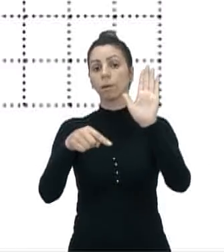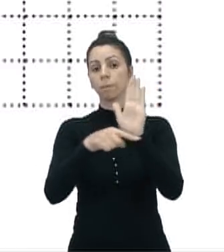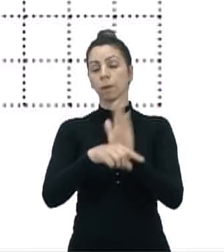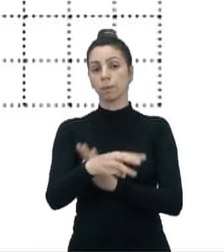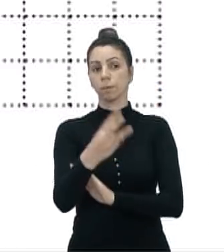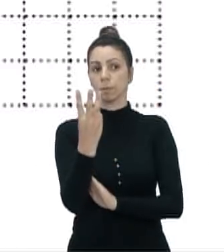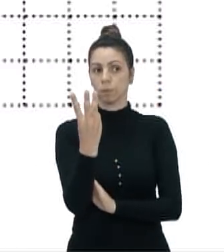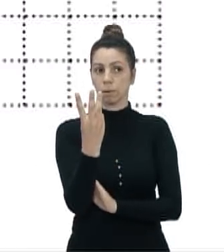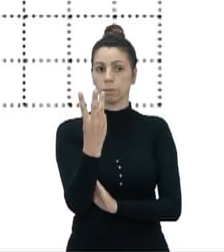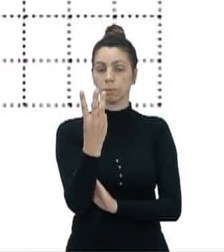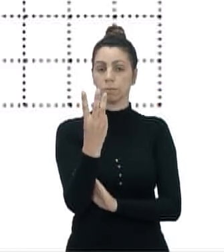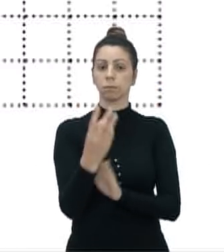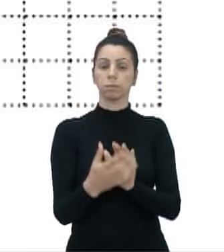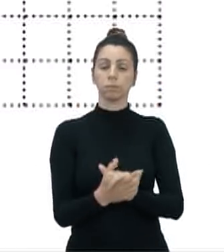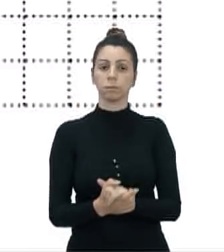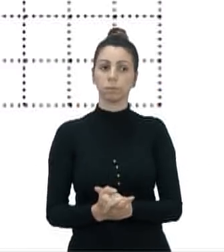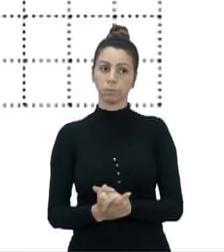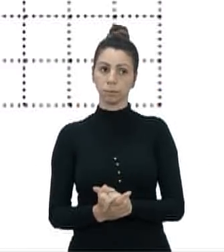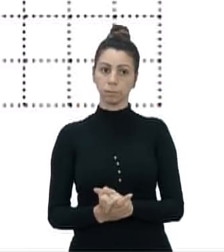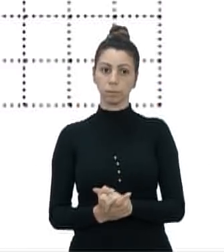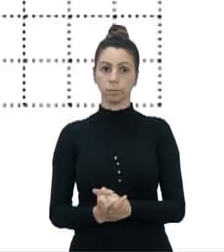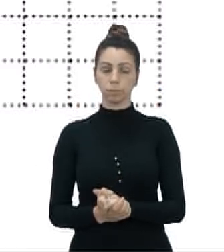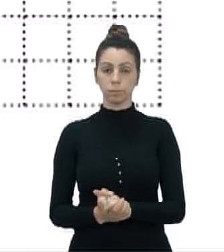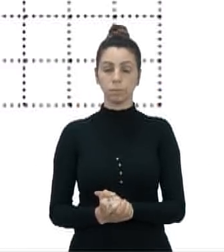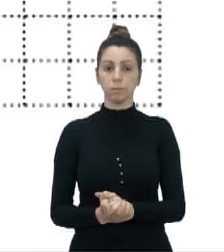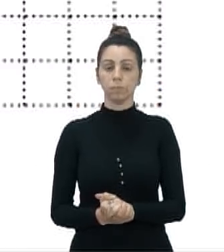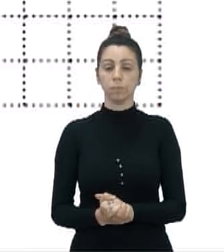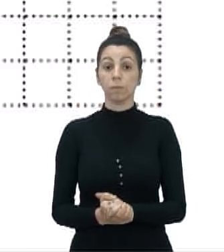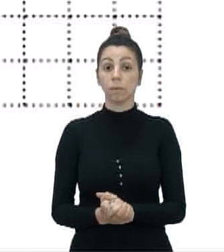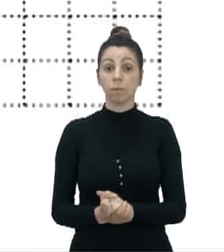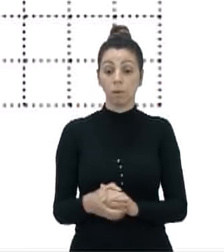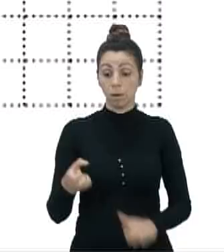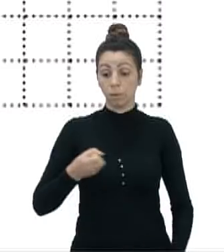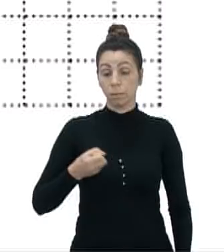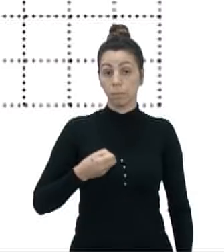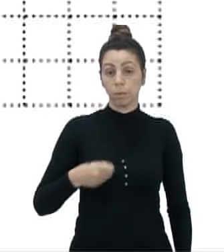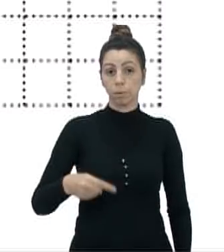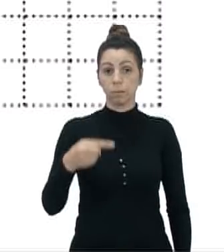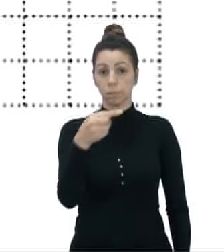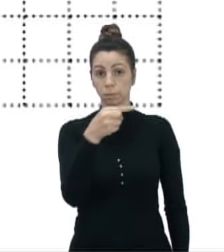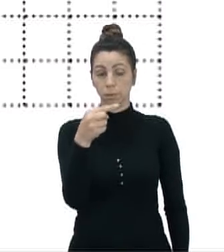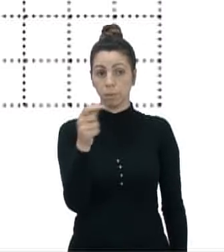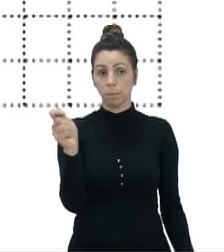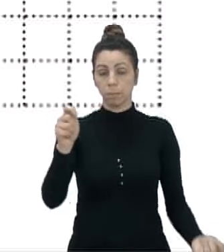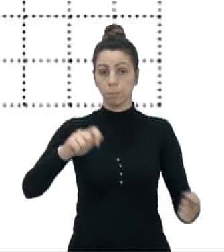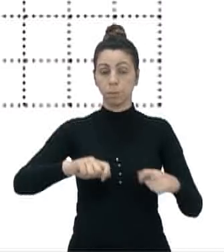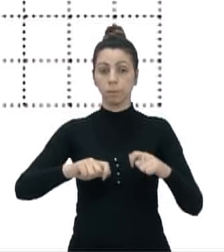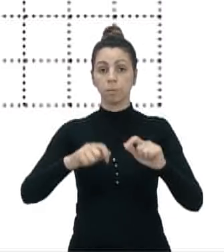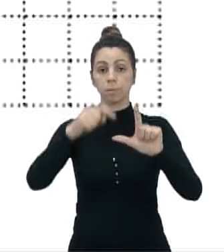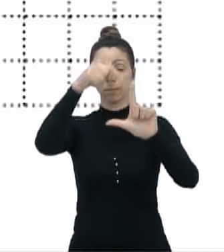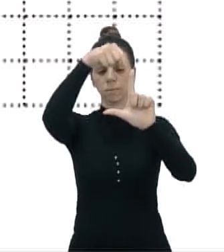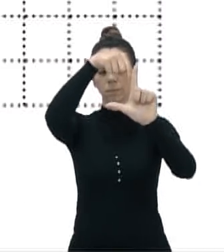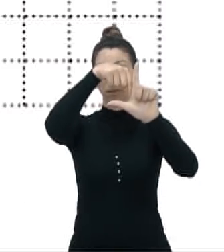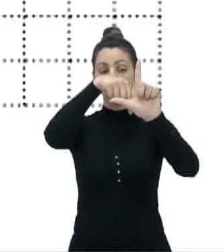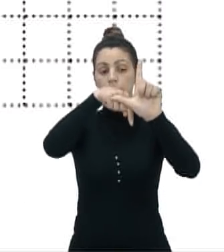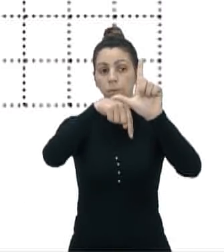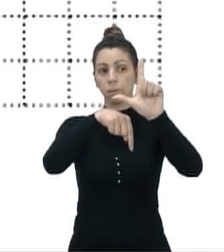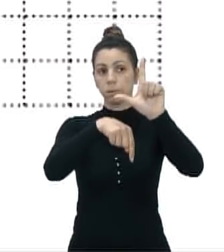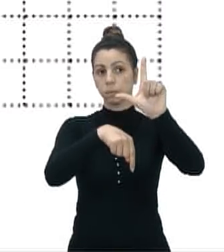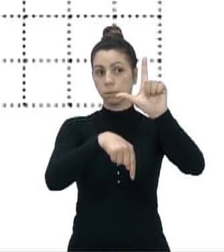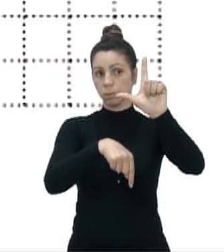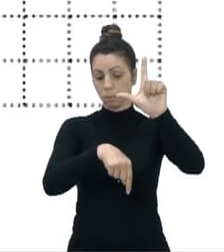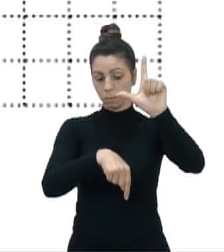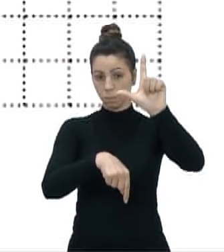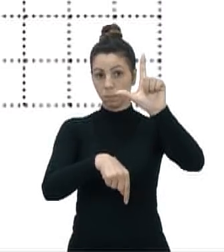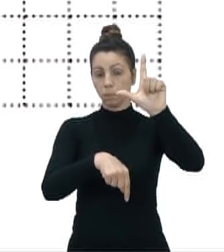tinha comentado agora há pouco. Quando ele aparece número negativo, só tem que se atentar a isso na localização. Como é